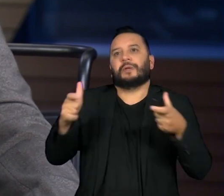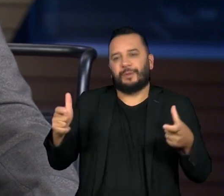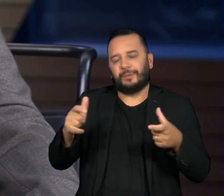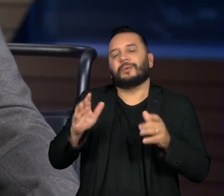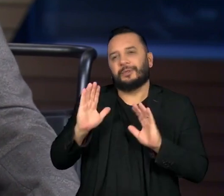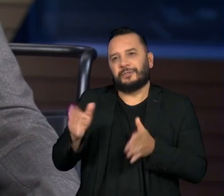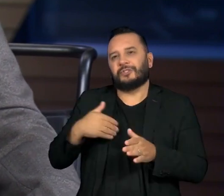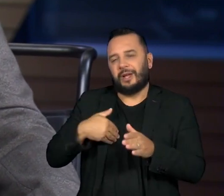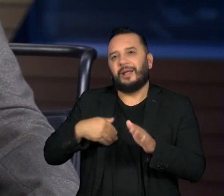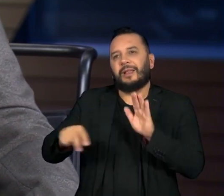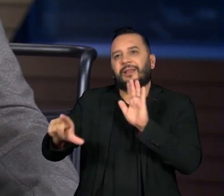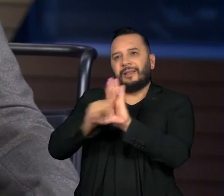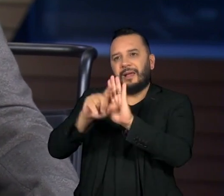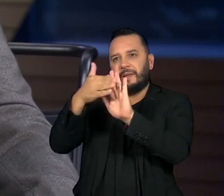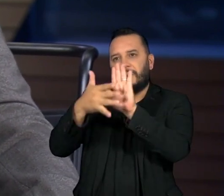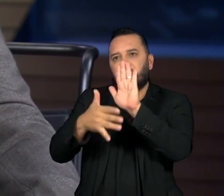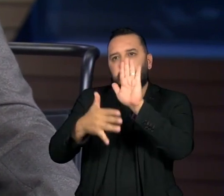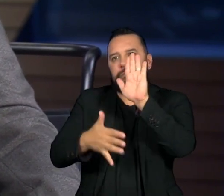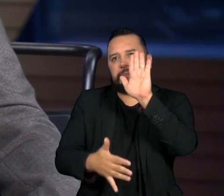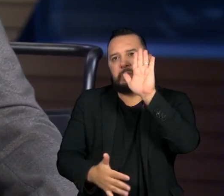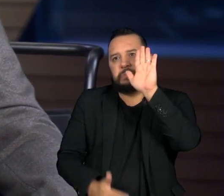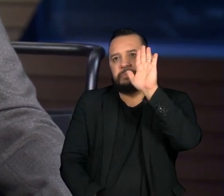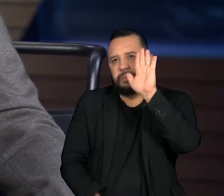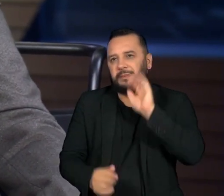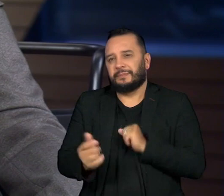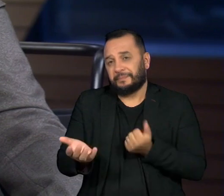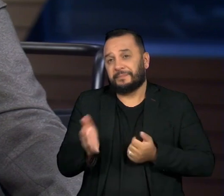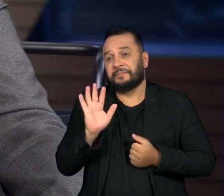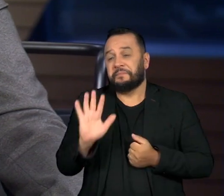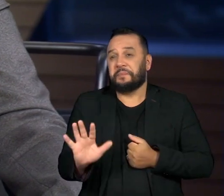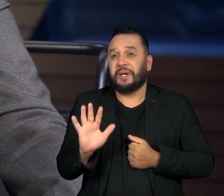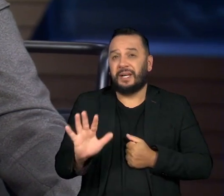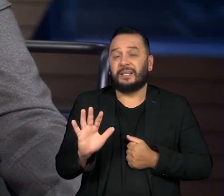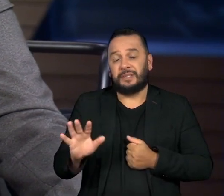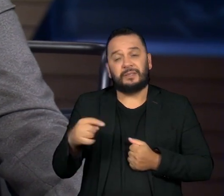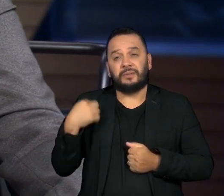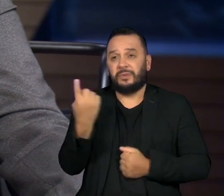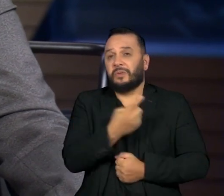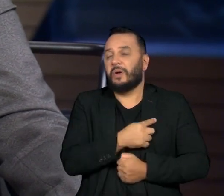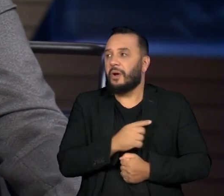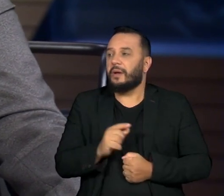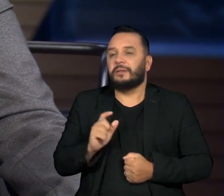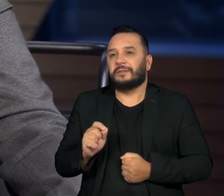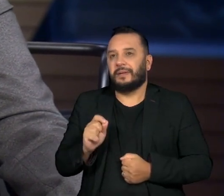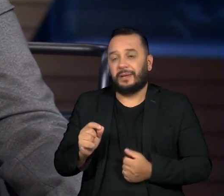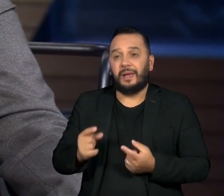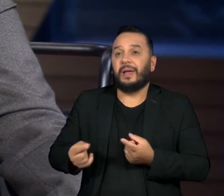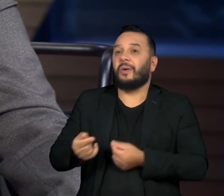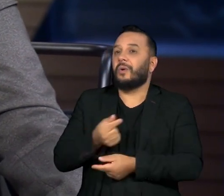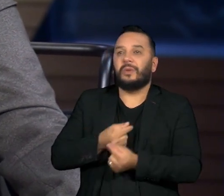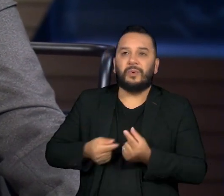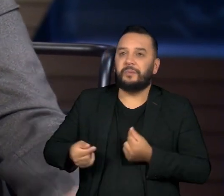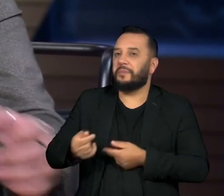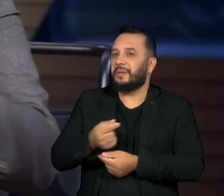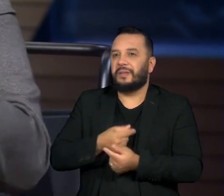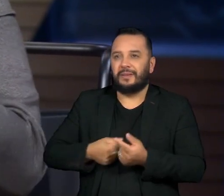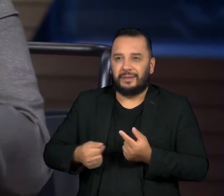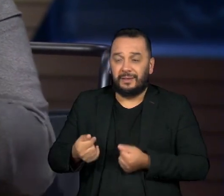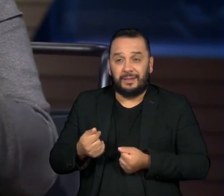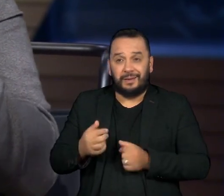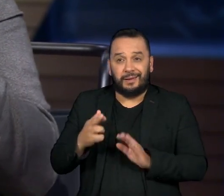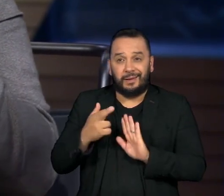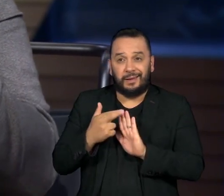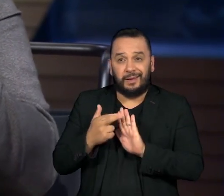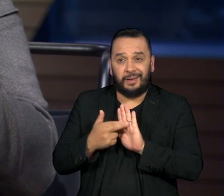nós continuamos tendo um sistema socioeconômico dominante que